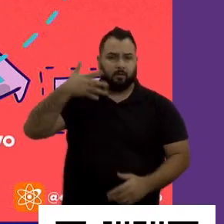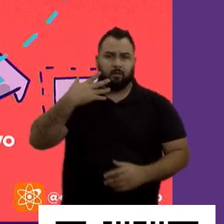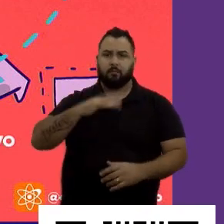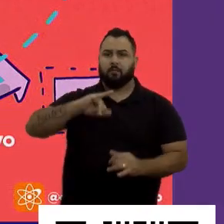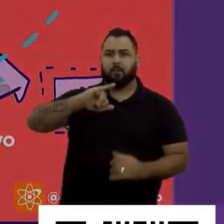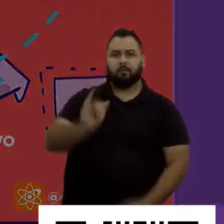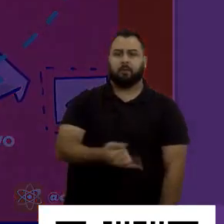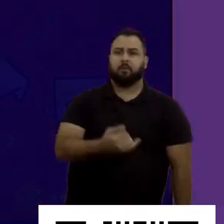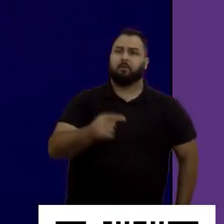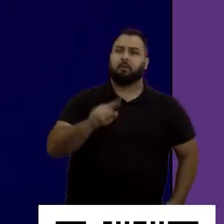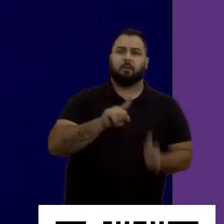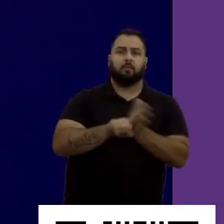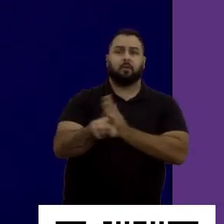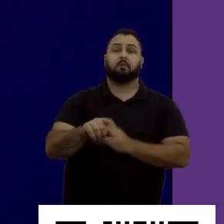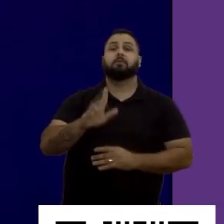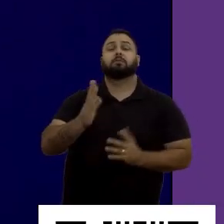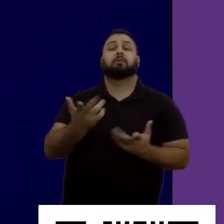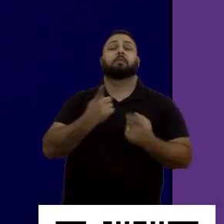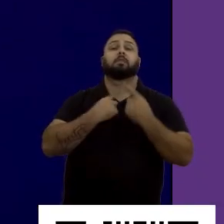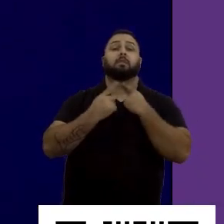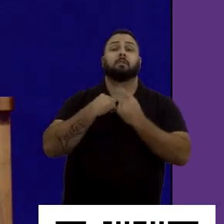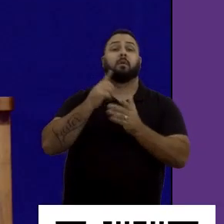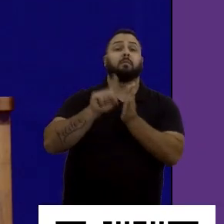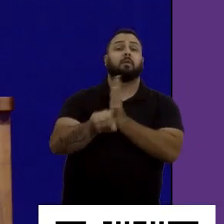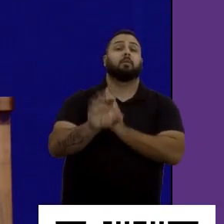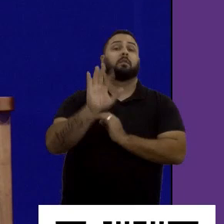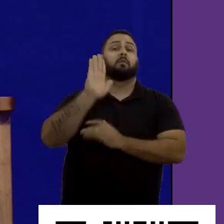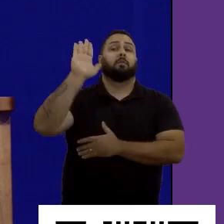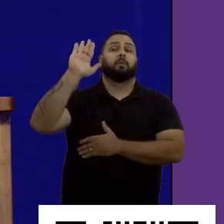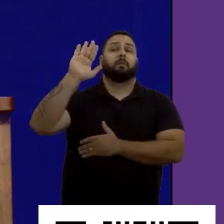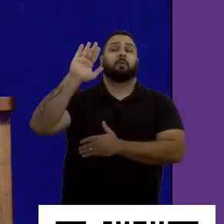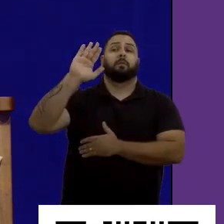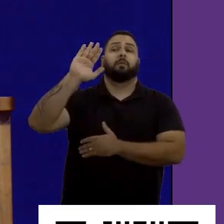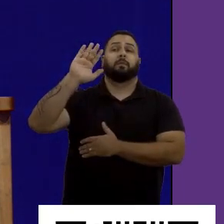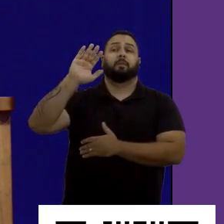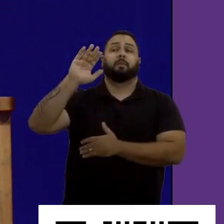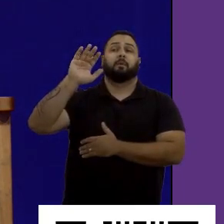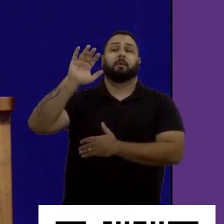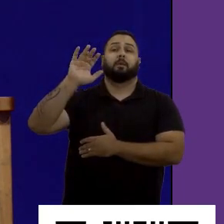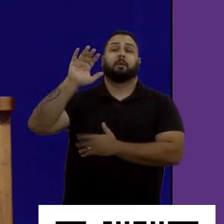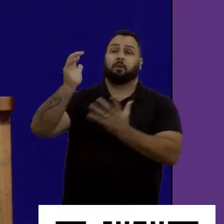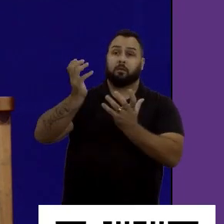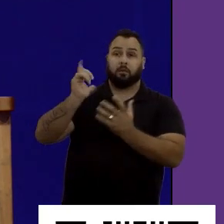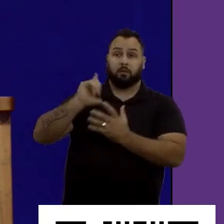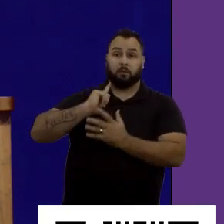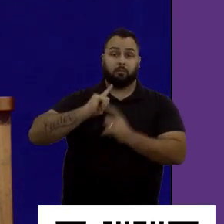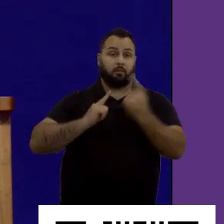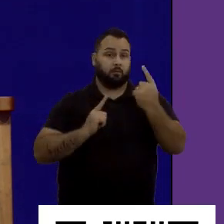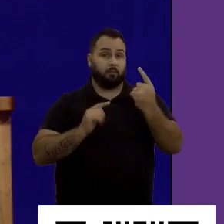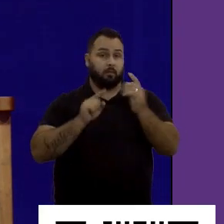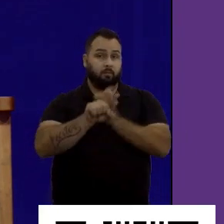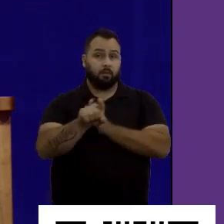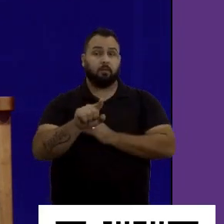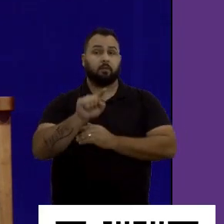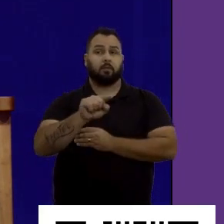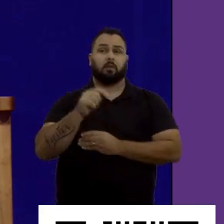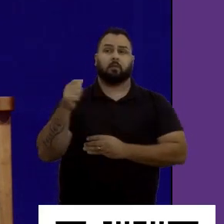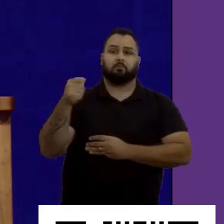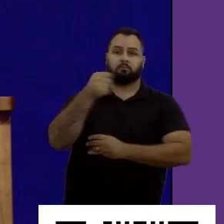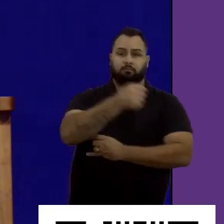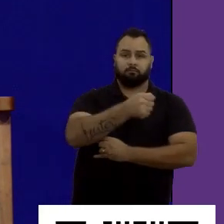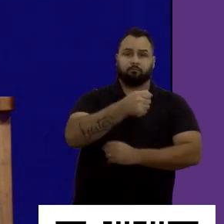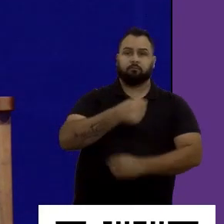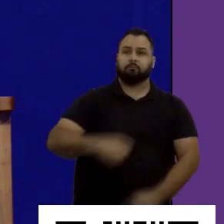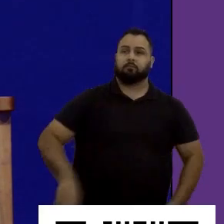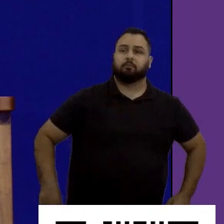então a pergunta quem deseja fazer uma pergunta é só levantar a mão temos aqui uma pergunta o microfone tá chegando aí